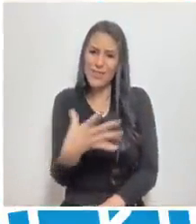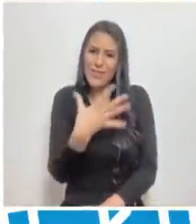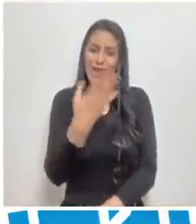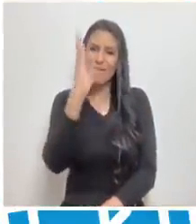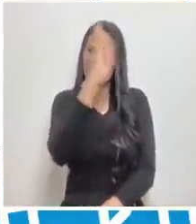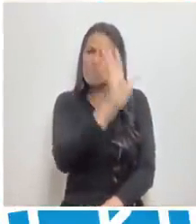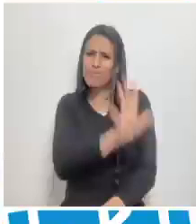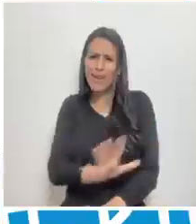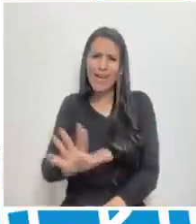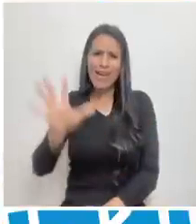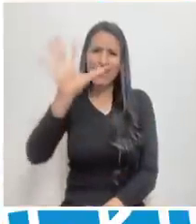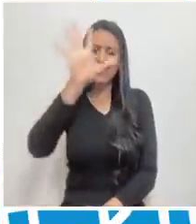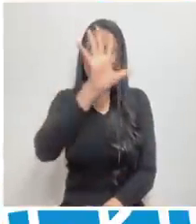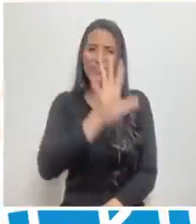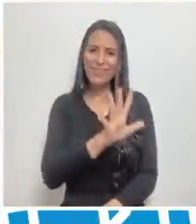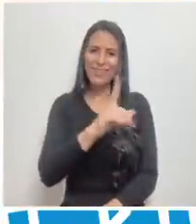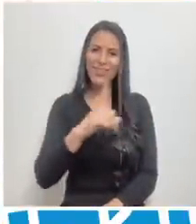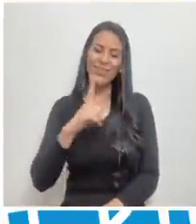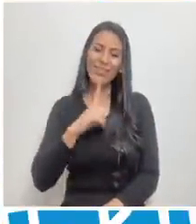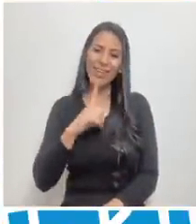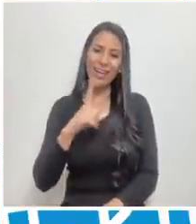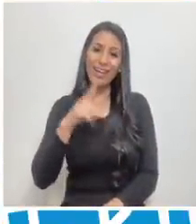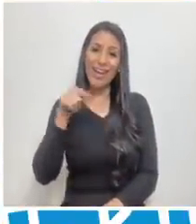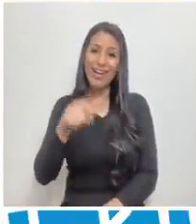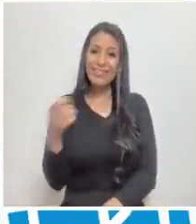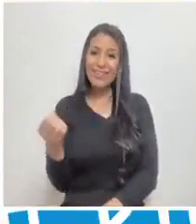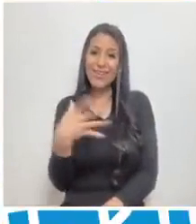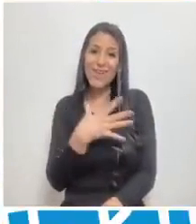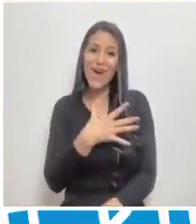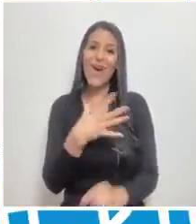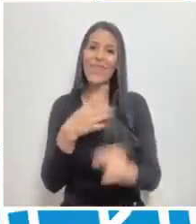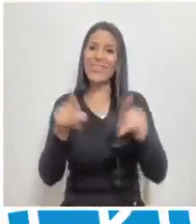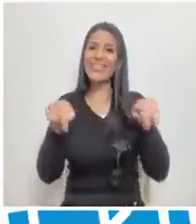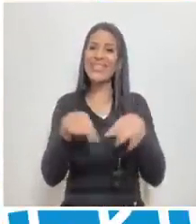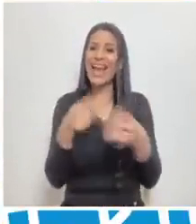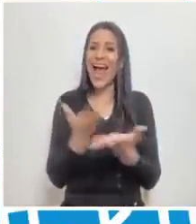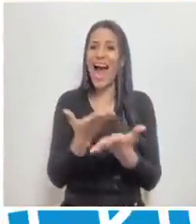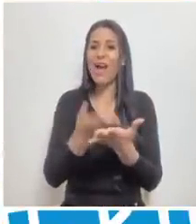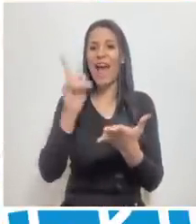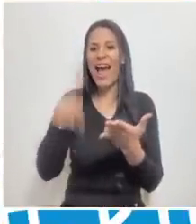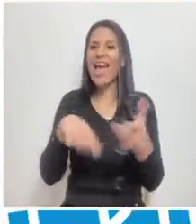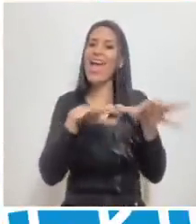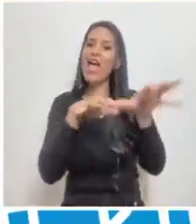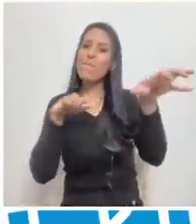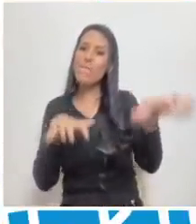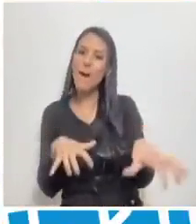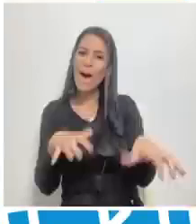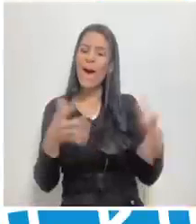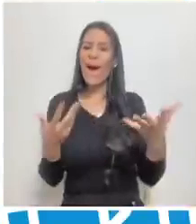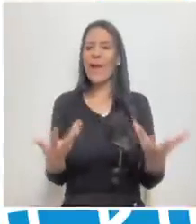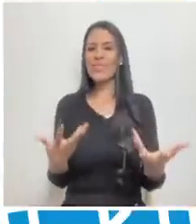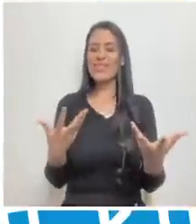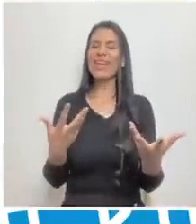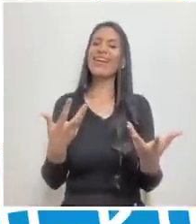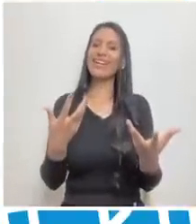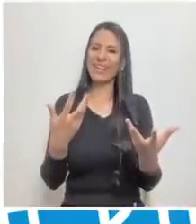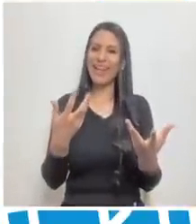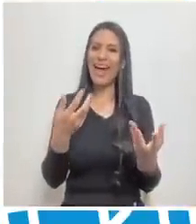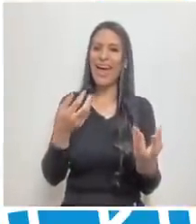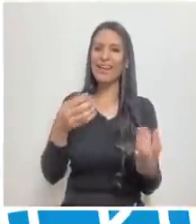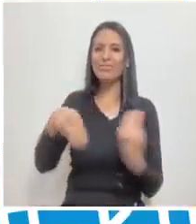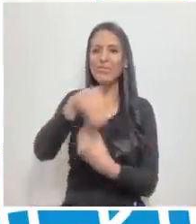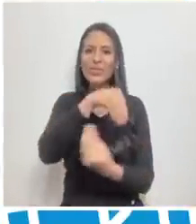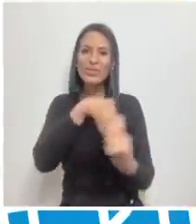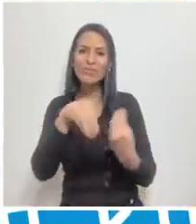todo, né? Essa sala de aula remota, a sala de aula do retorno, ninguém sabe muito bem como será